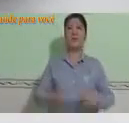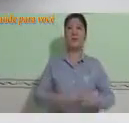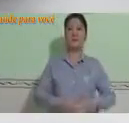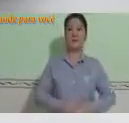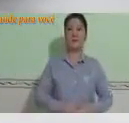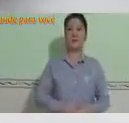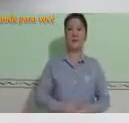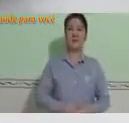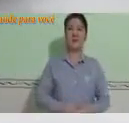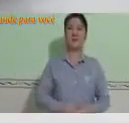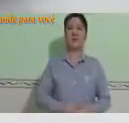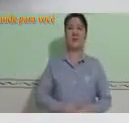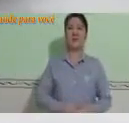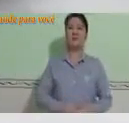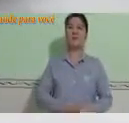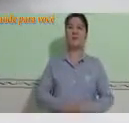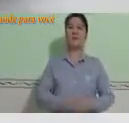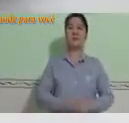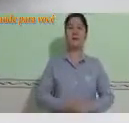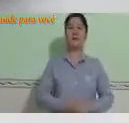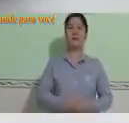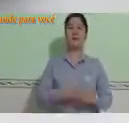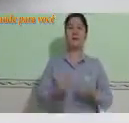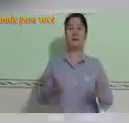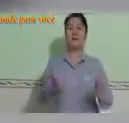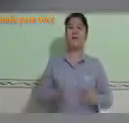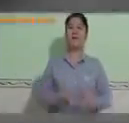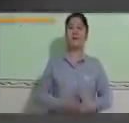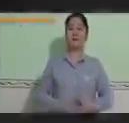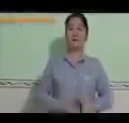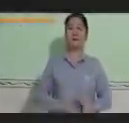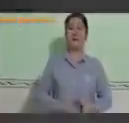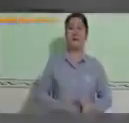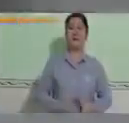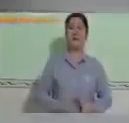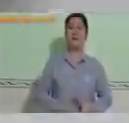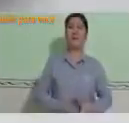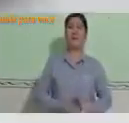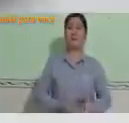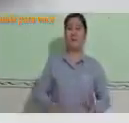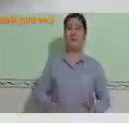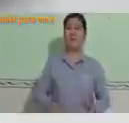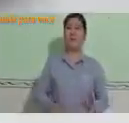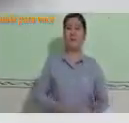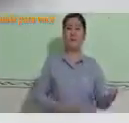adequadamente.